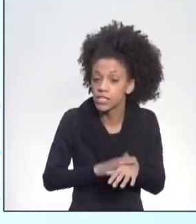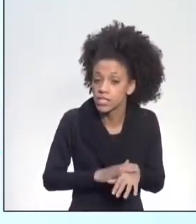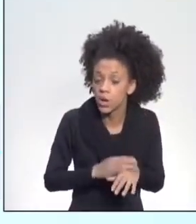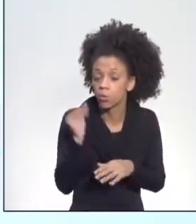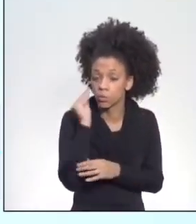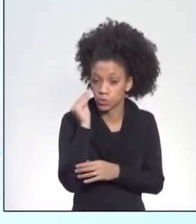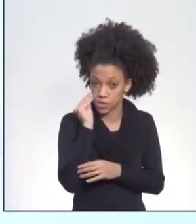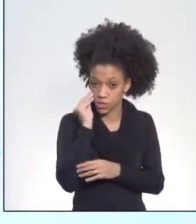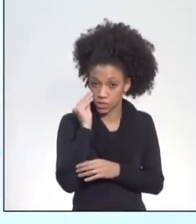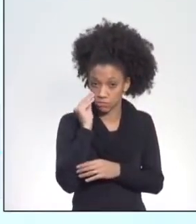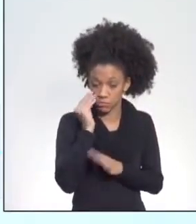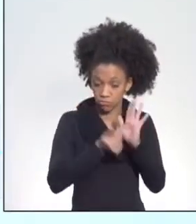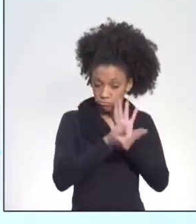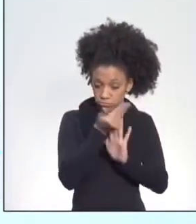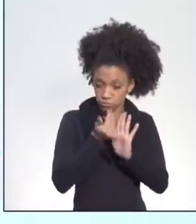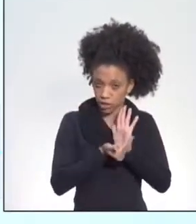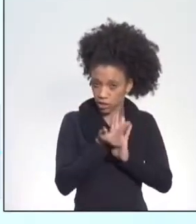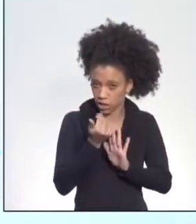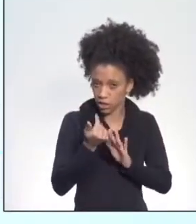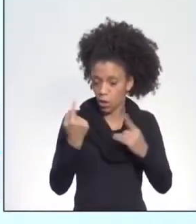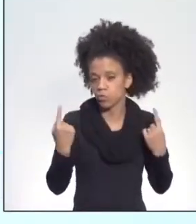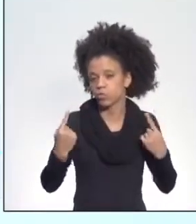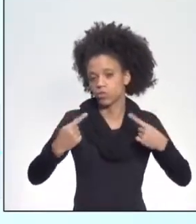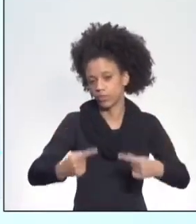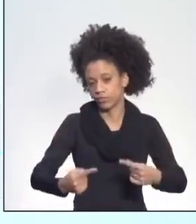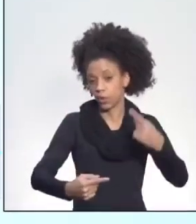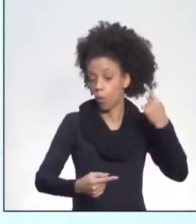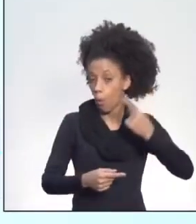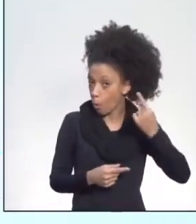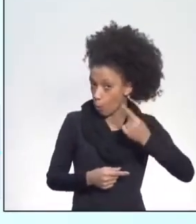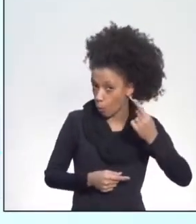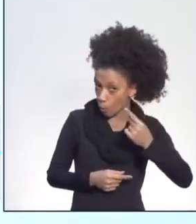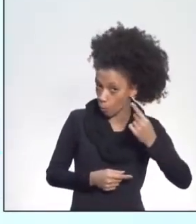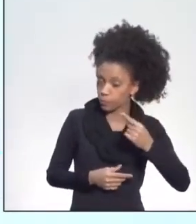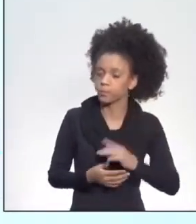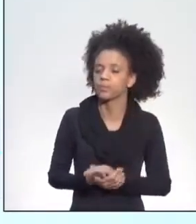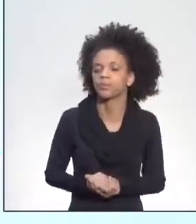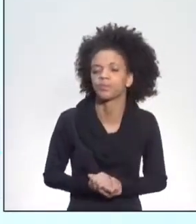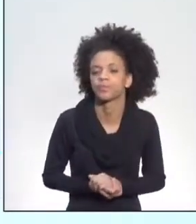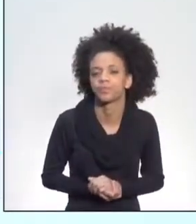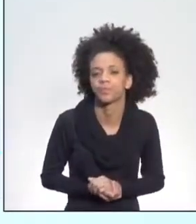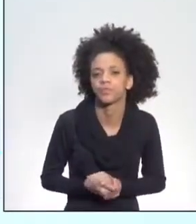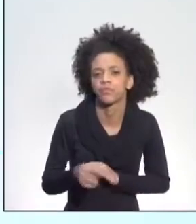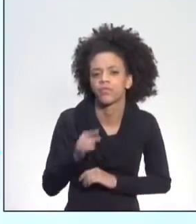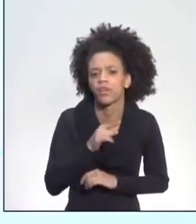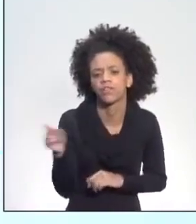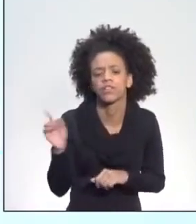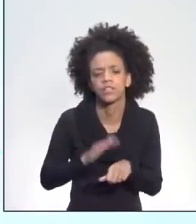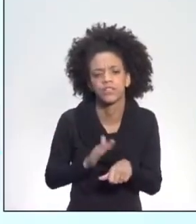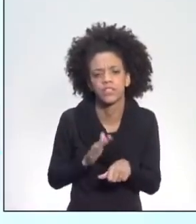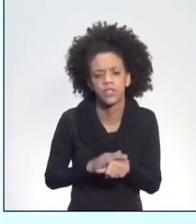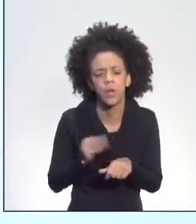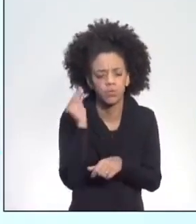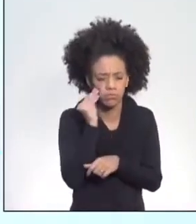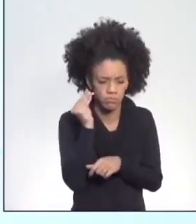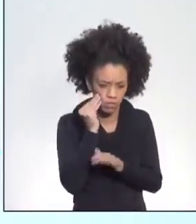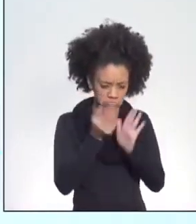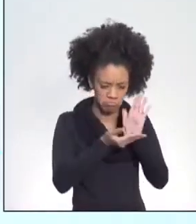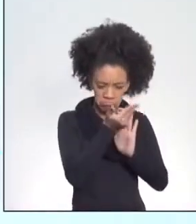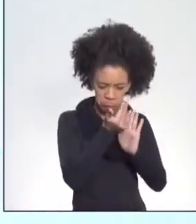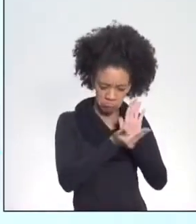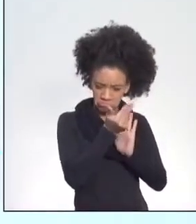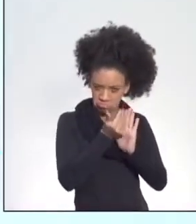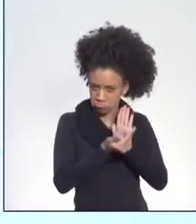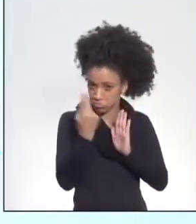um desenho, tá? No desafio 1 ainda. Tá? Vocês irão fazer aí um esboço, um desenho no caderno